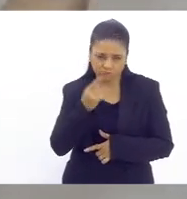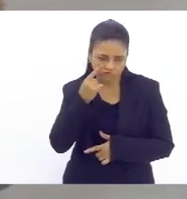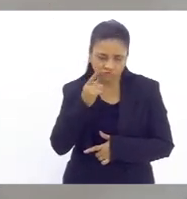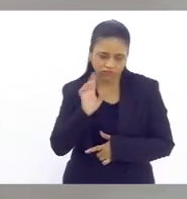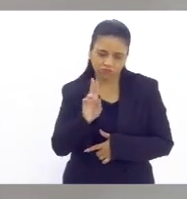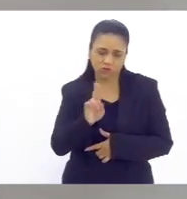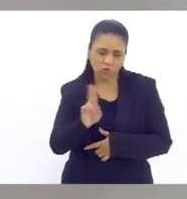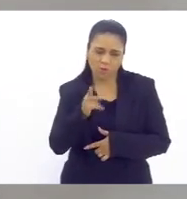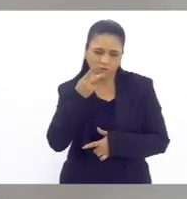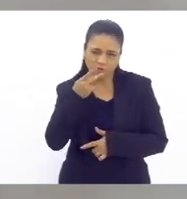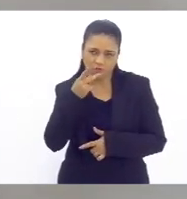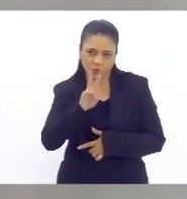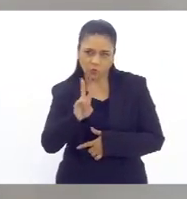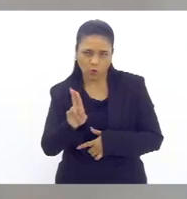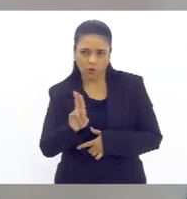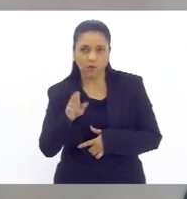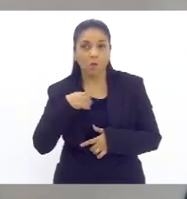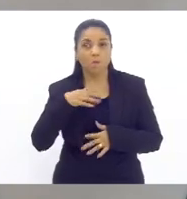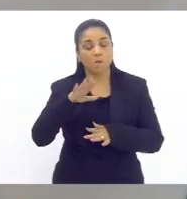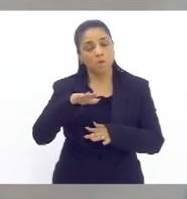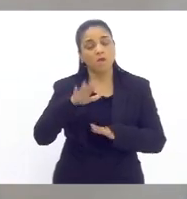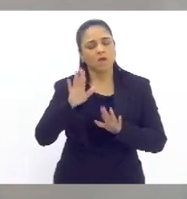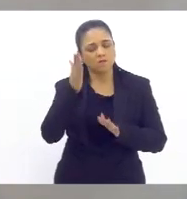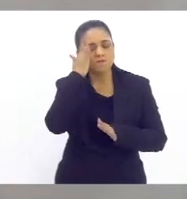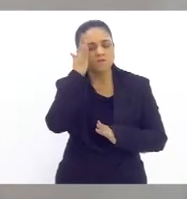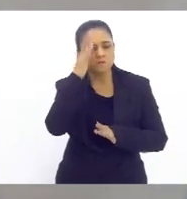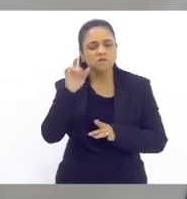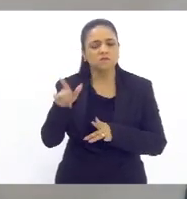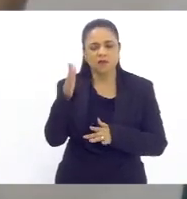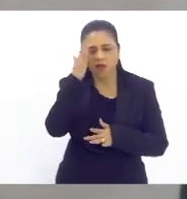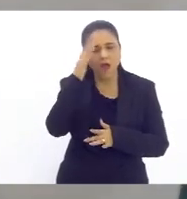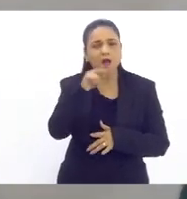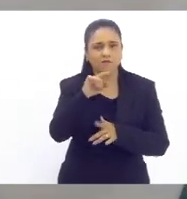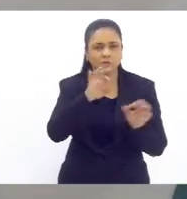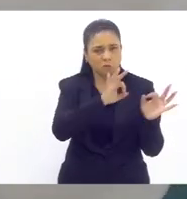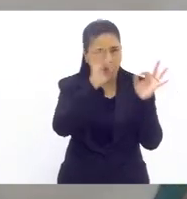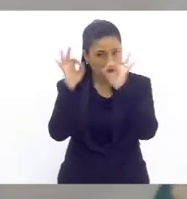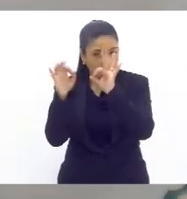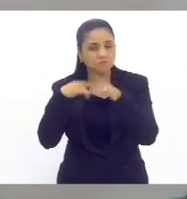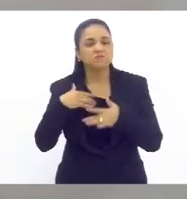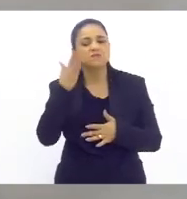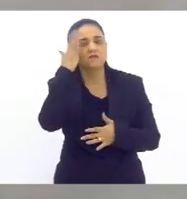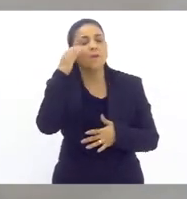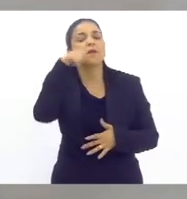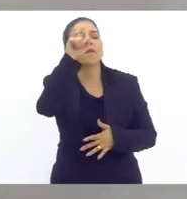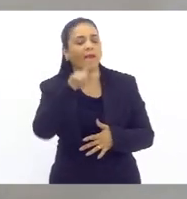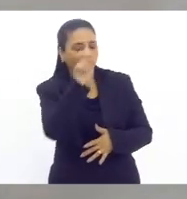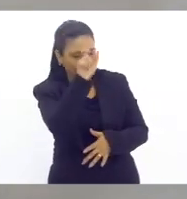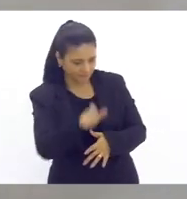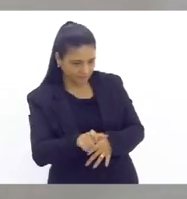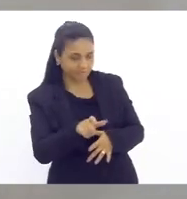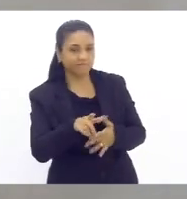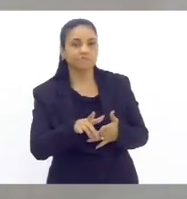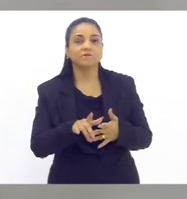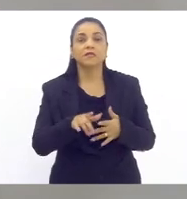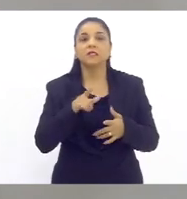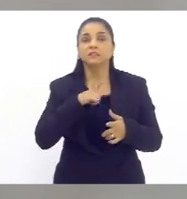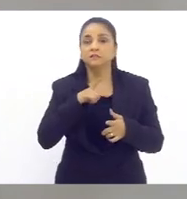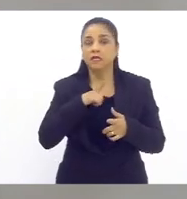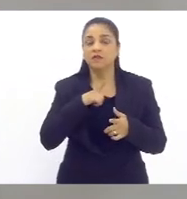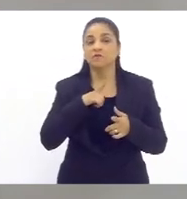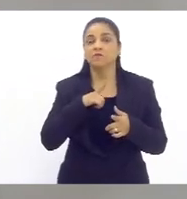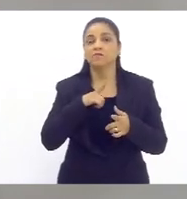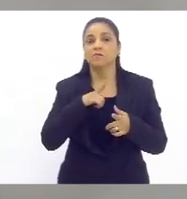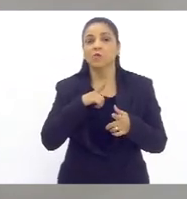não melhor não deixa eles sabem que espere nos assistindo sabem de que eu tô falando mas enfim mas houve uma verdadeira